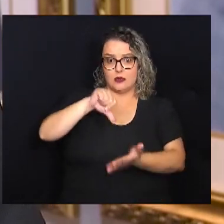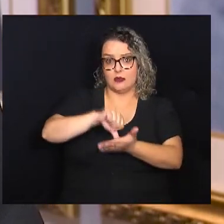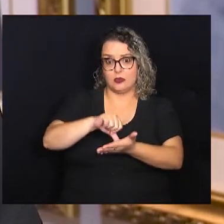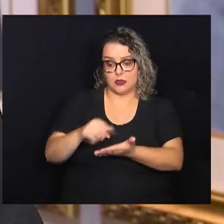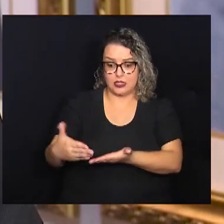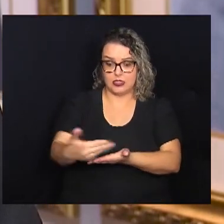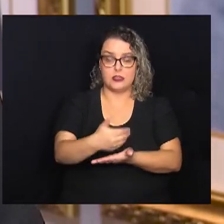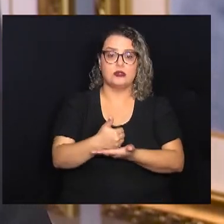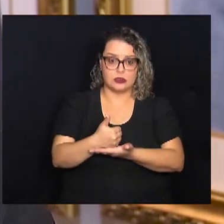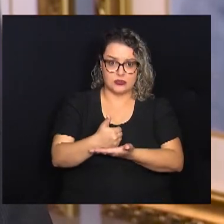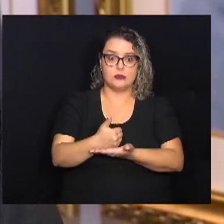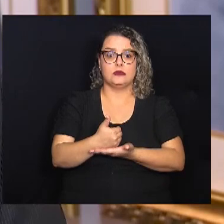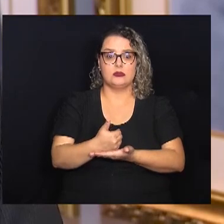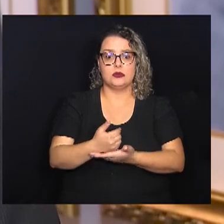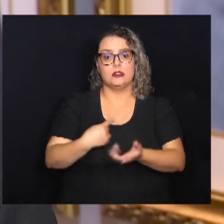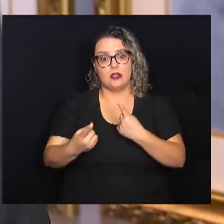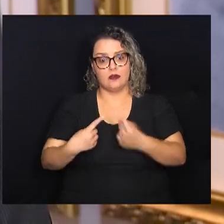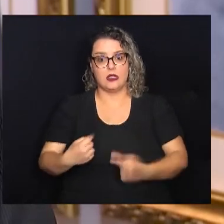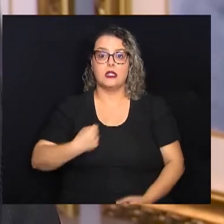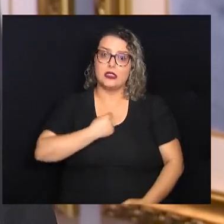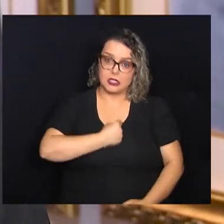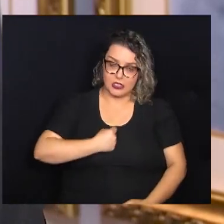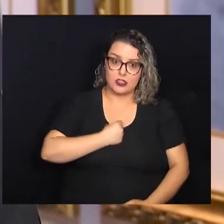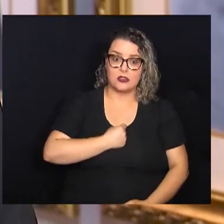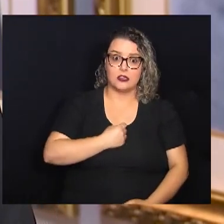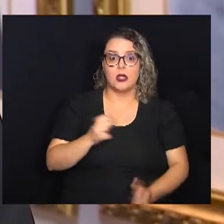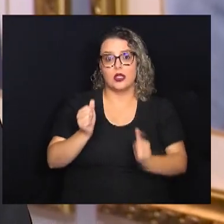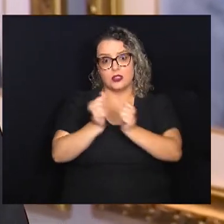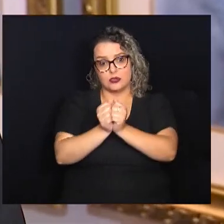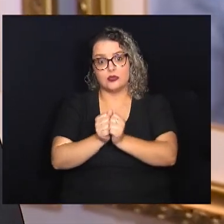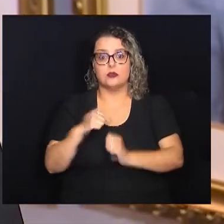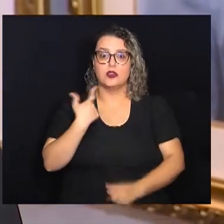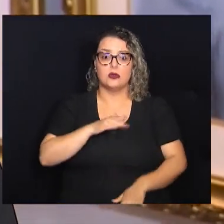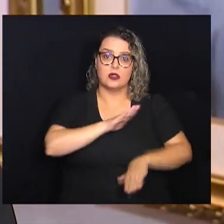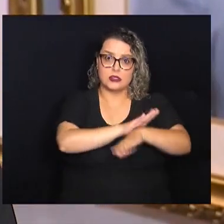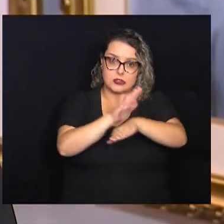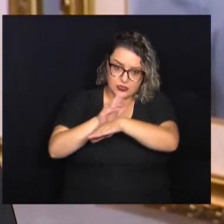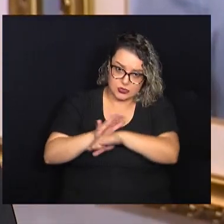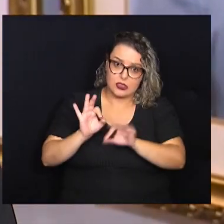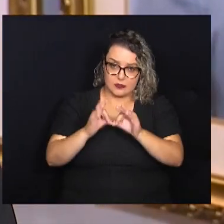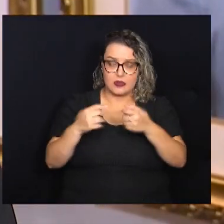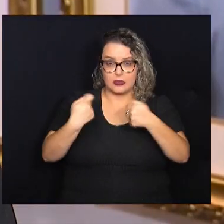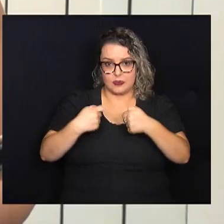na Câmara, na Avenida da Saudade. Conto com você para a gente ajudar essas famílias que precisam.